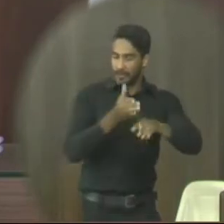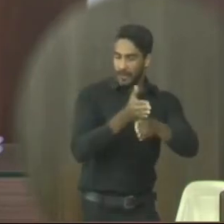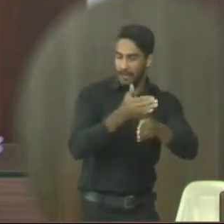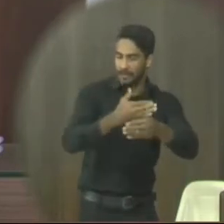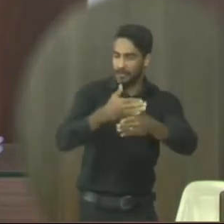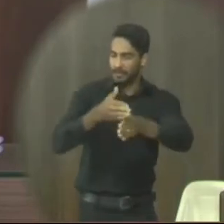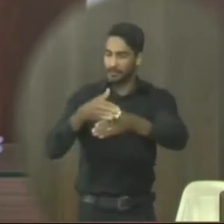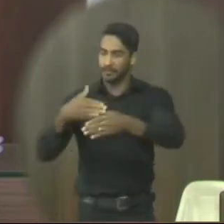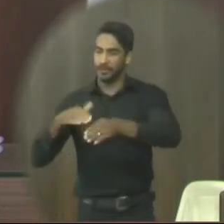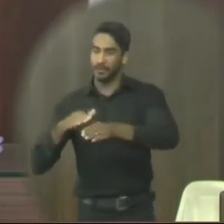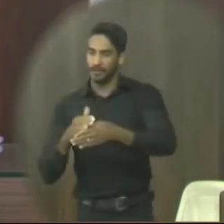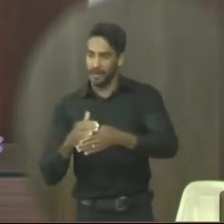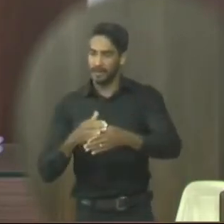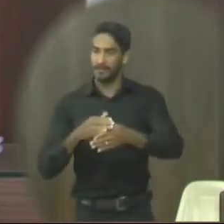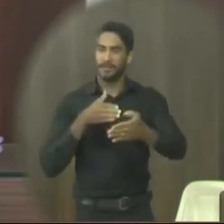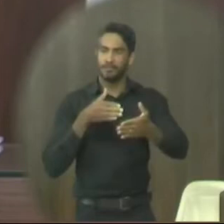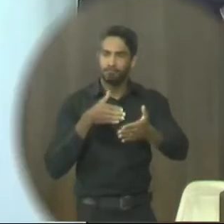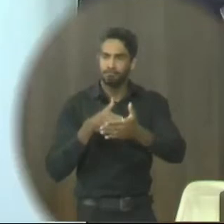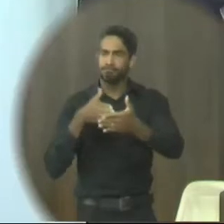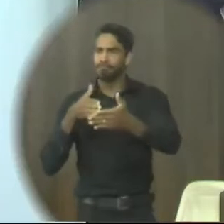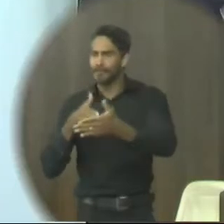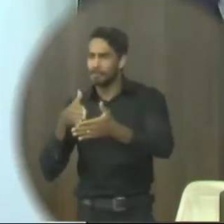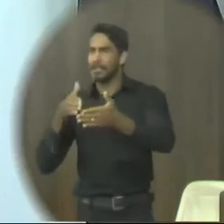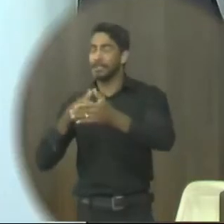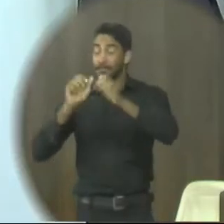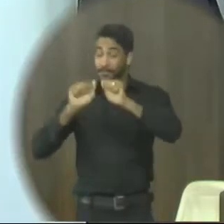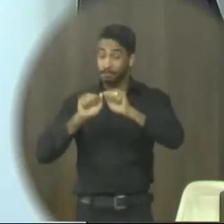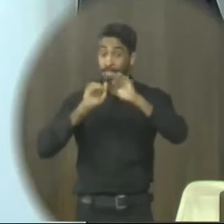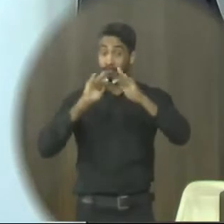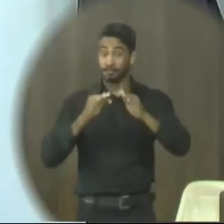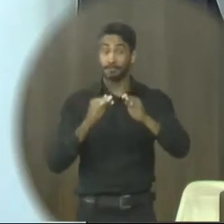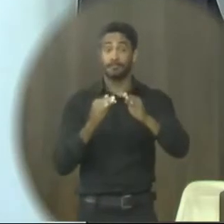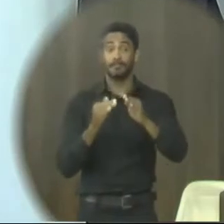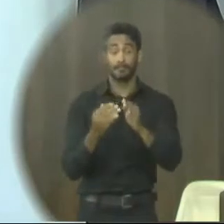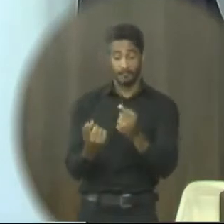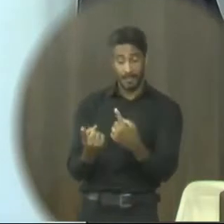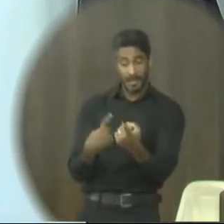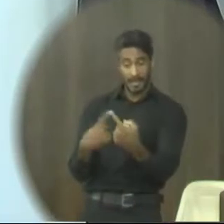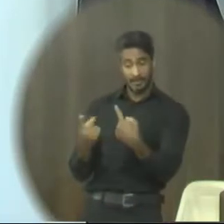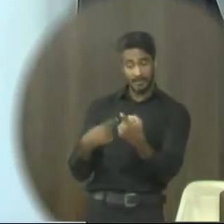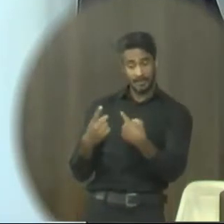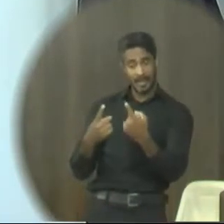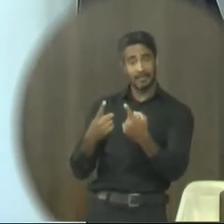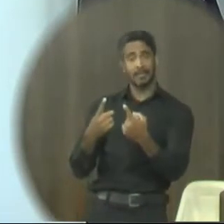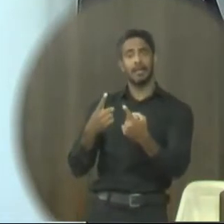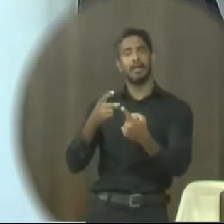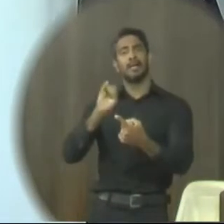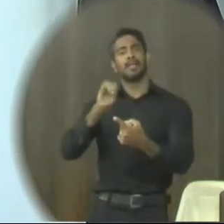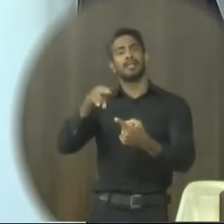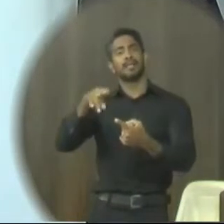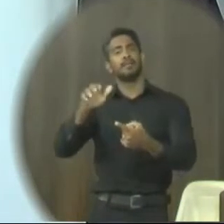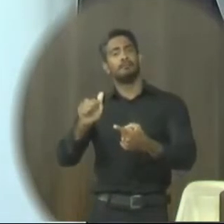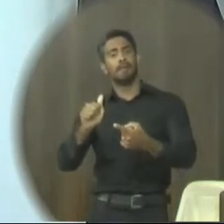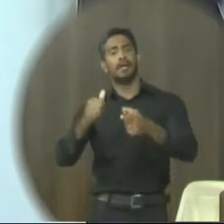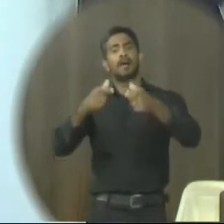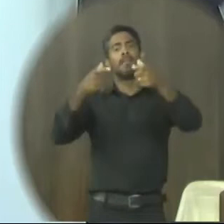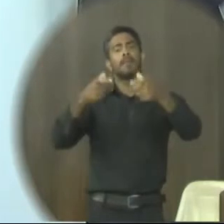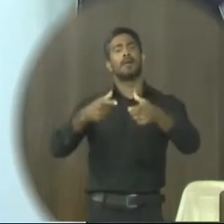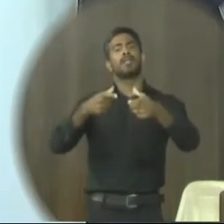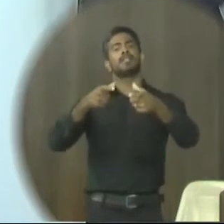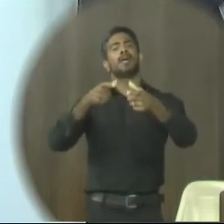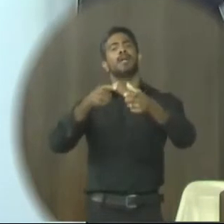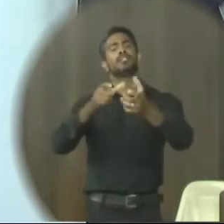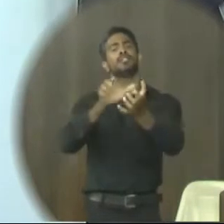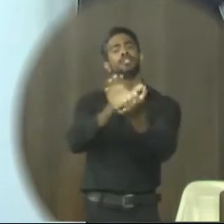esclarecimento sobre os motivos legais que estão impedindo que os moradores da estrada da Fazendinha Irmã Linda, a comunidade em torno do aeroporto localizado no bairro Jacarezinho,